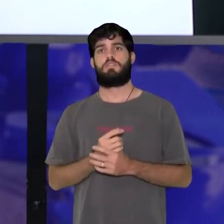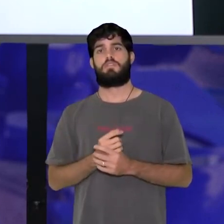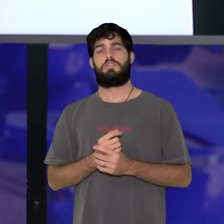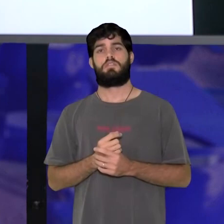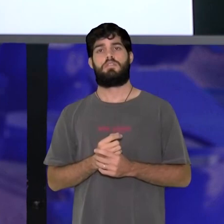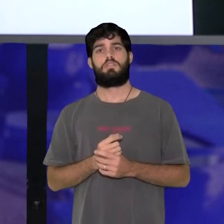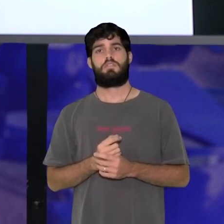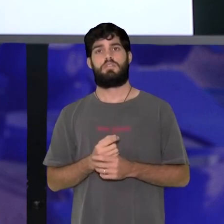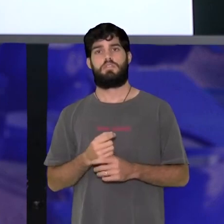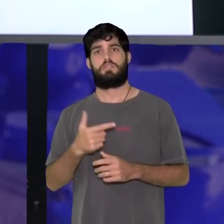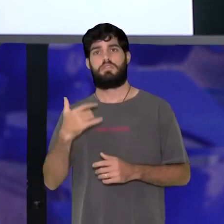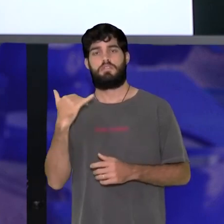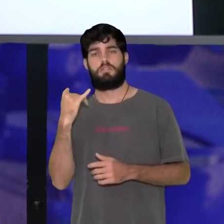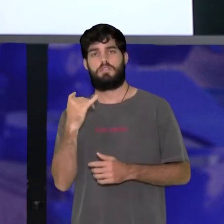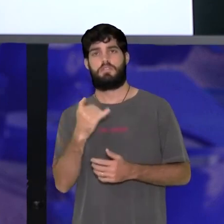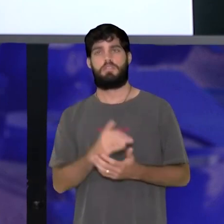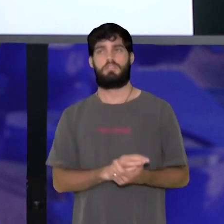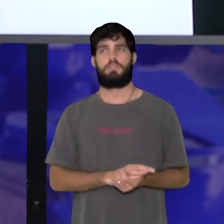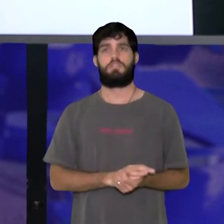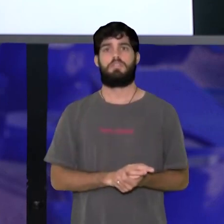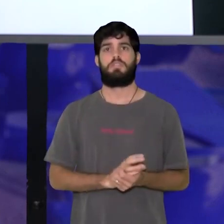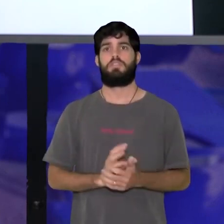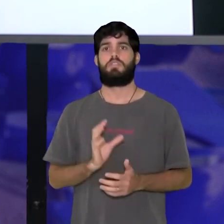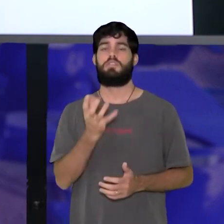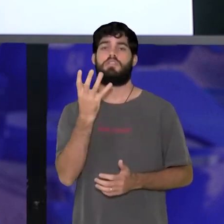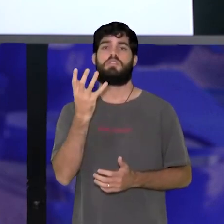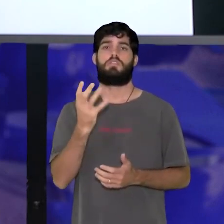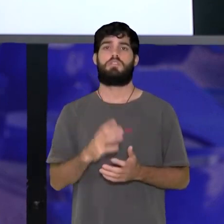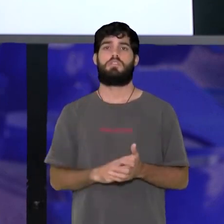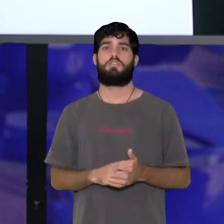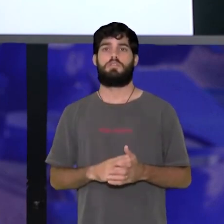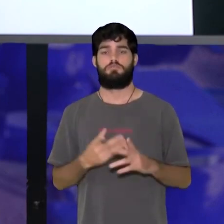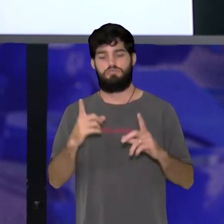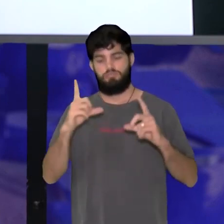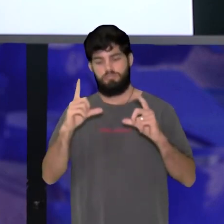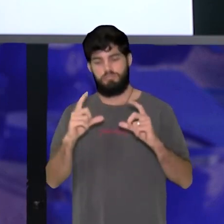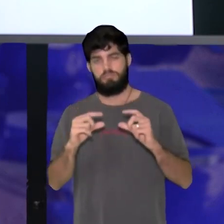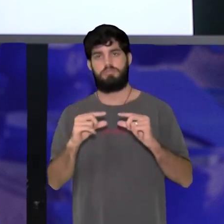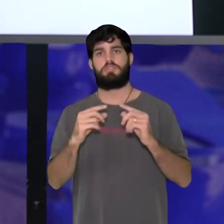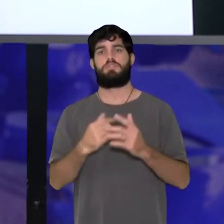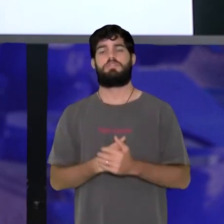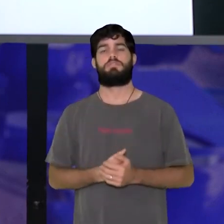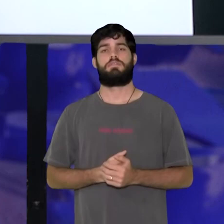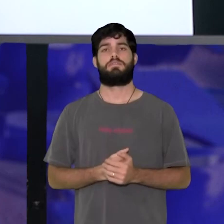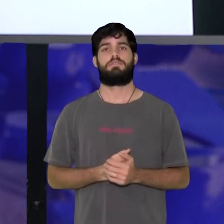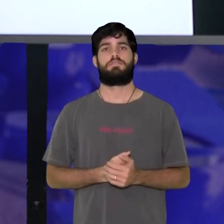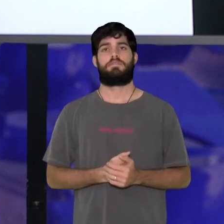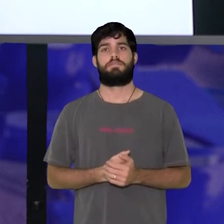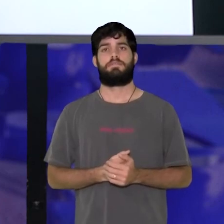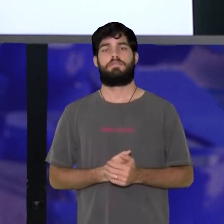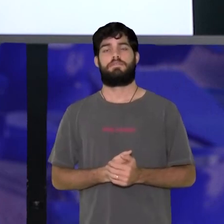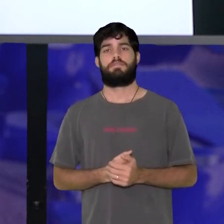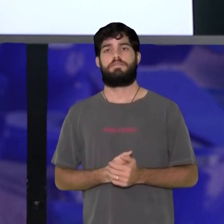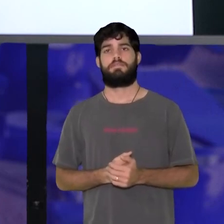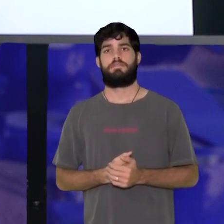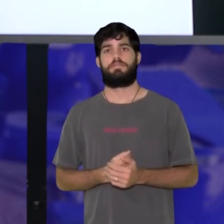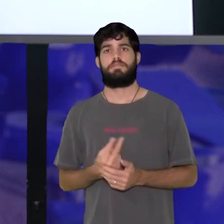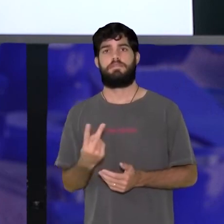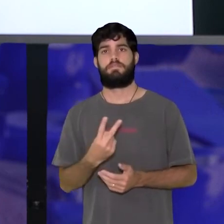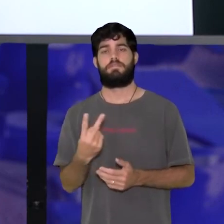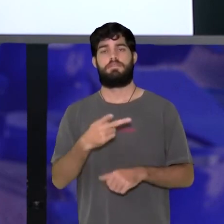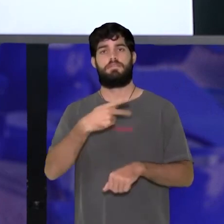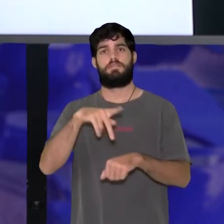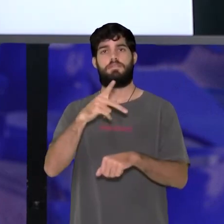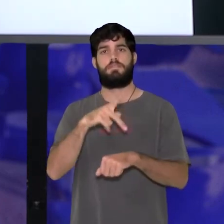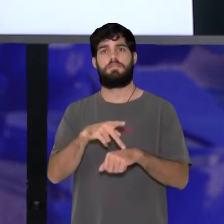potencial dos armamentos, ou seja, para acontecer o desarmamento, né, de ambos os países. É claro que eles